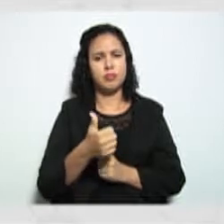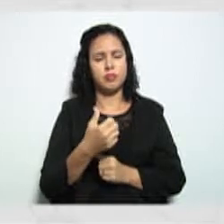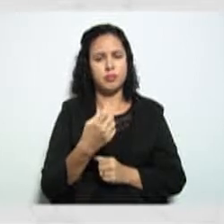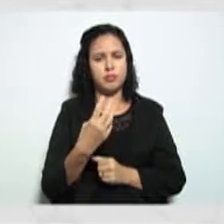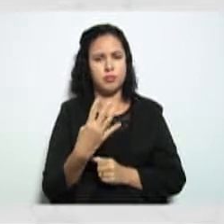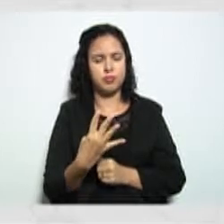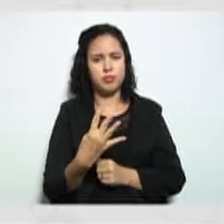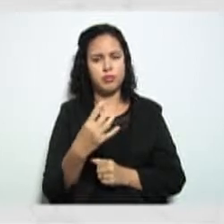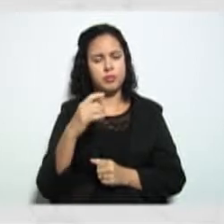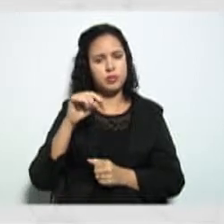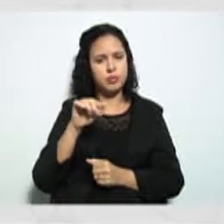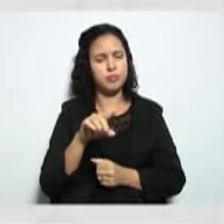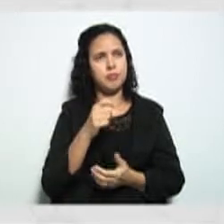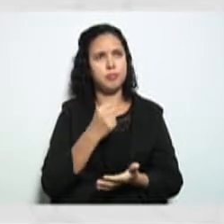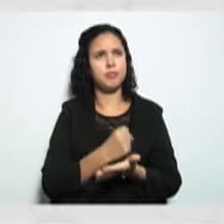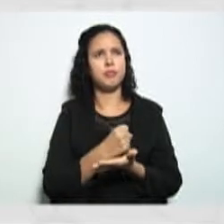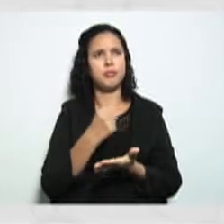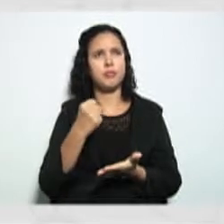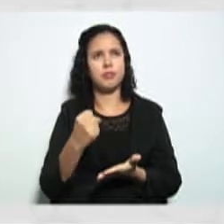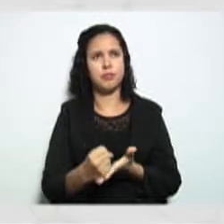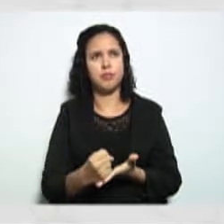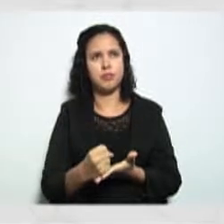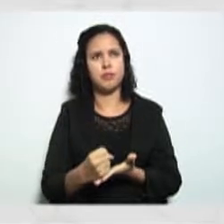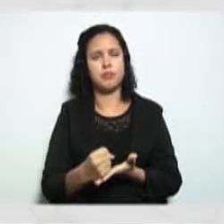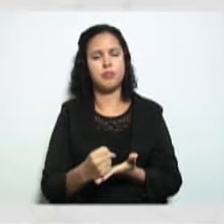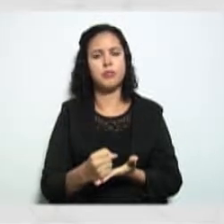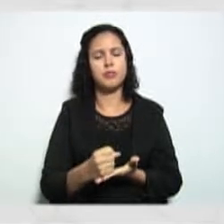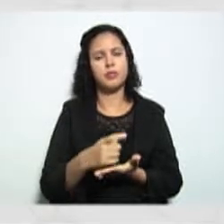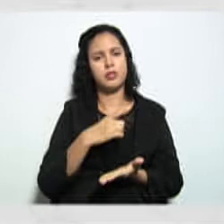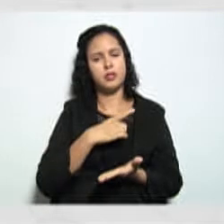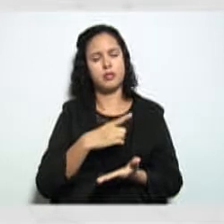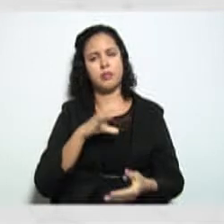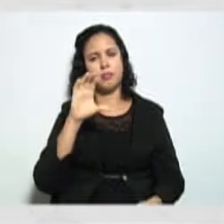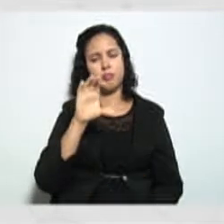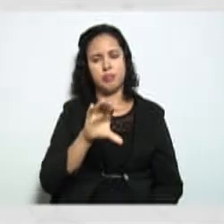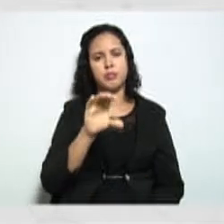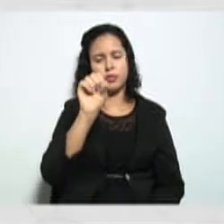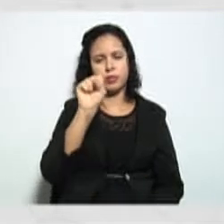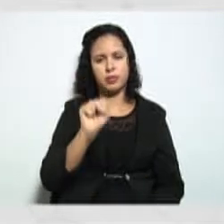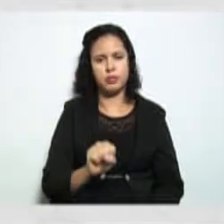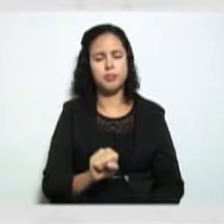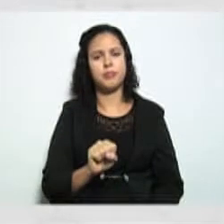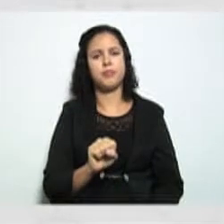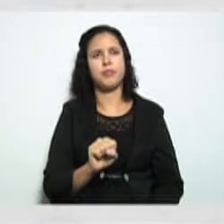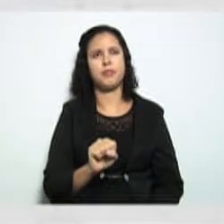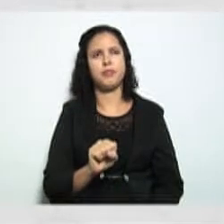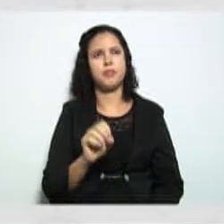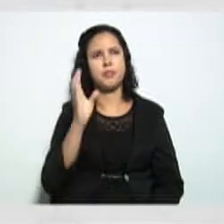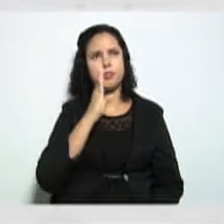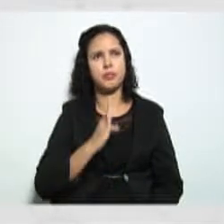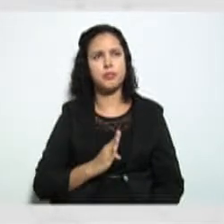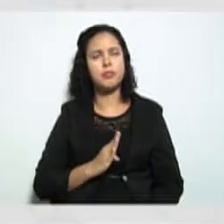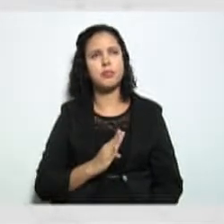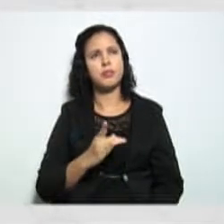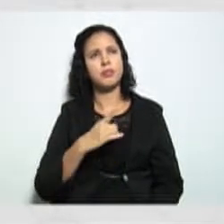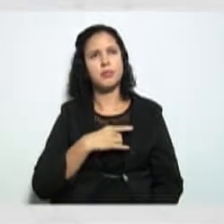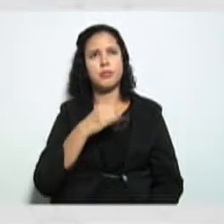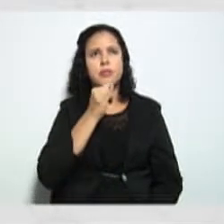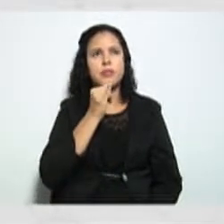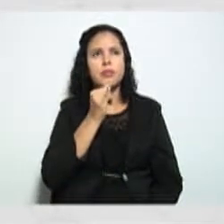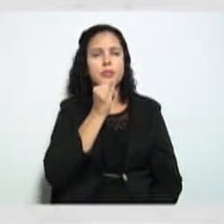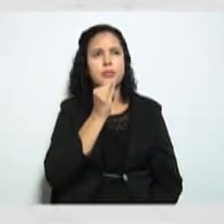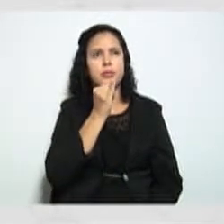14.056 empregados. A maior parte dessas estão localizadas nas regiões sul e sudeste do país. A gente vê alguns exemplos aqui, né? Por